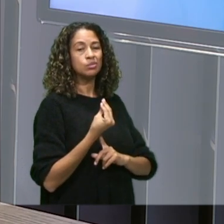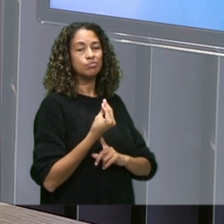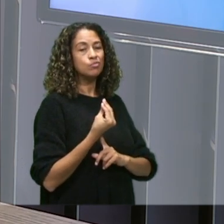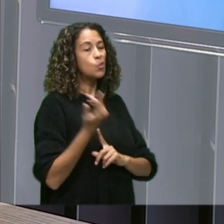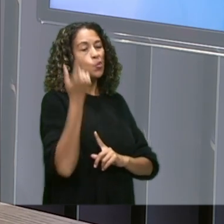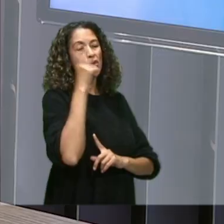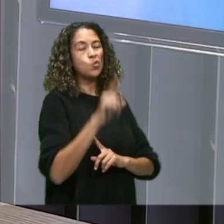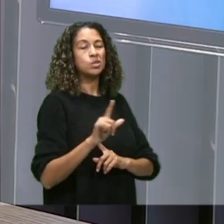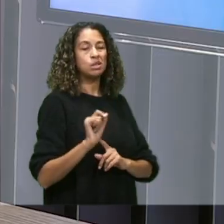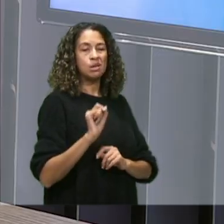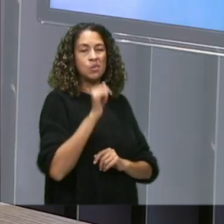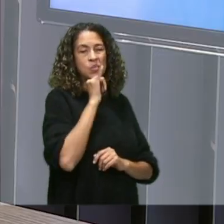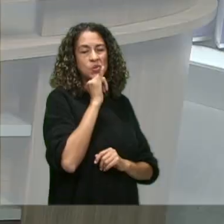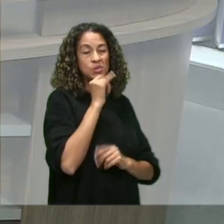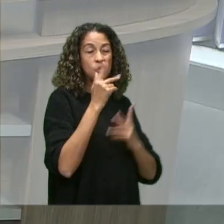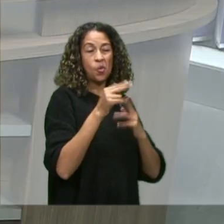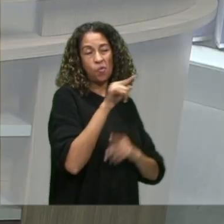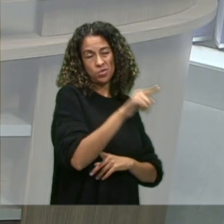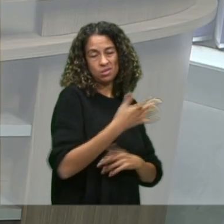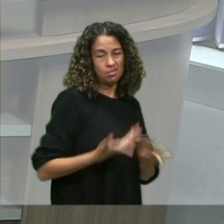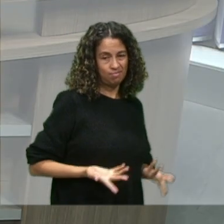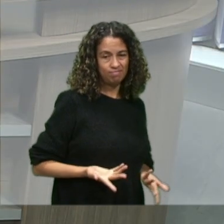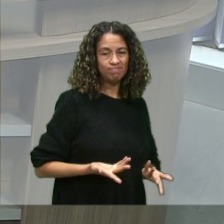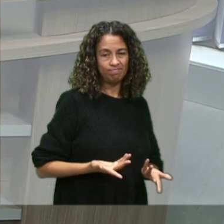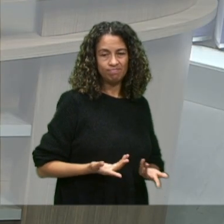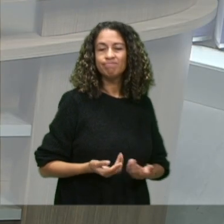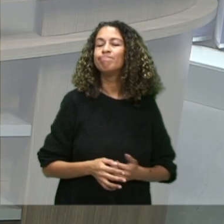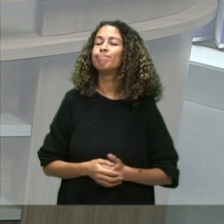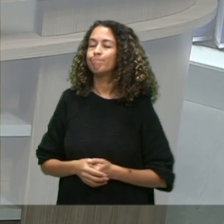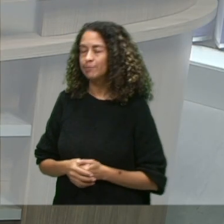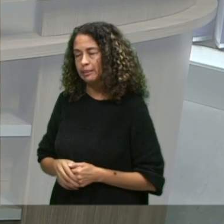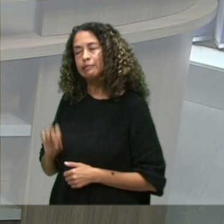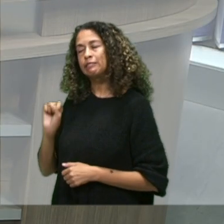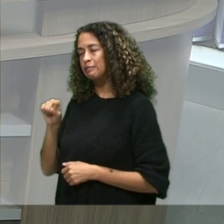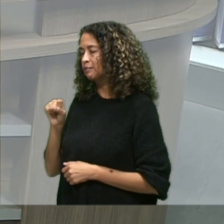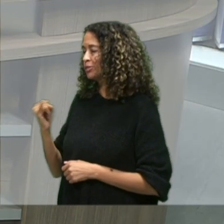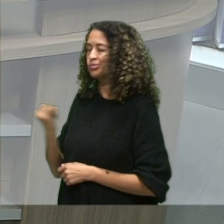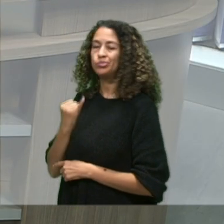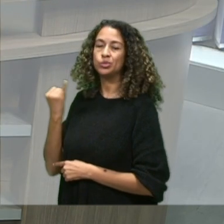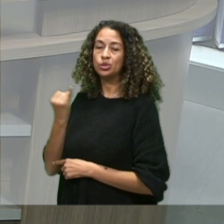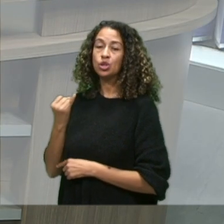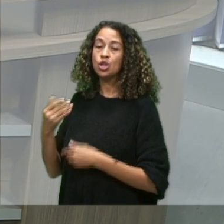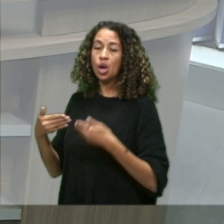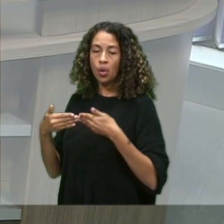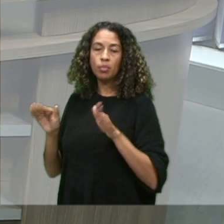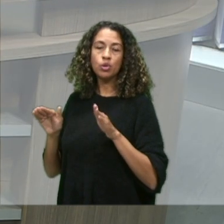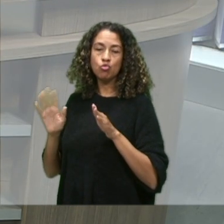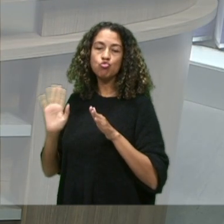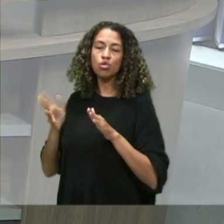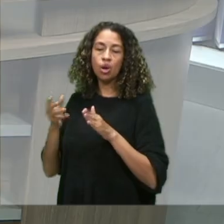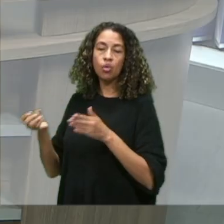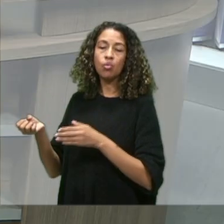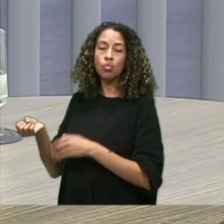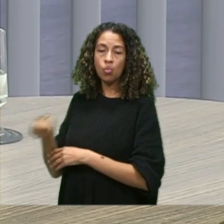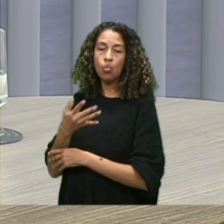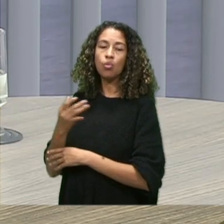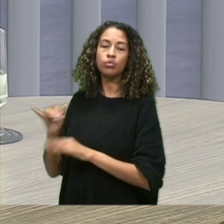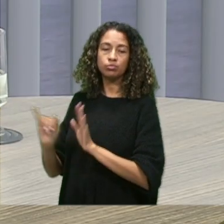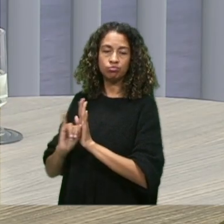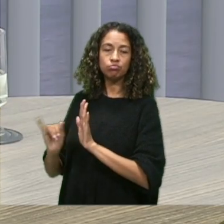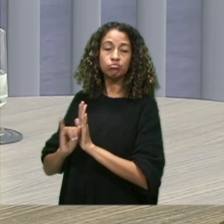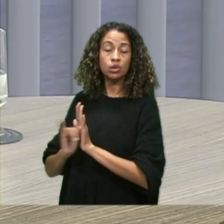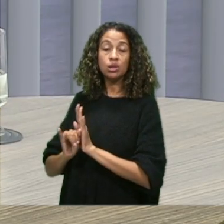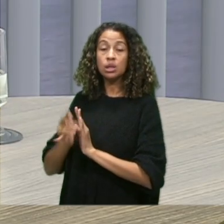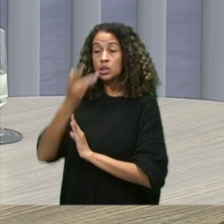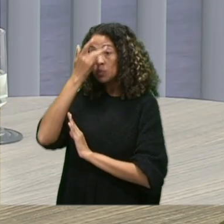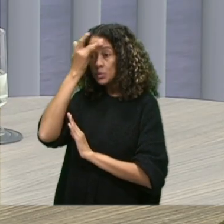a condição, por exemplo, que você teve. Claro, com certeza. É essencial. Agora foi aberto um novo edital, né? E eu acho que as pessoas